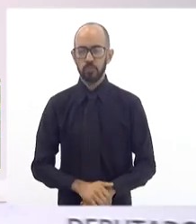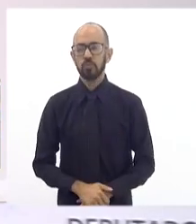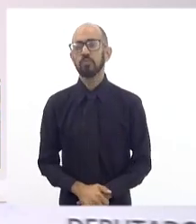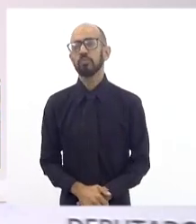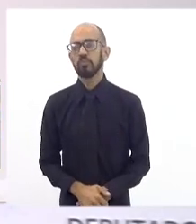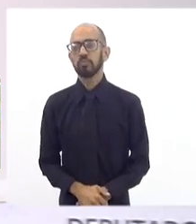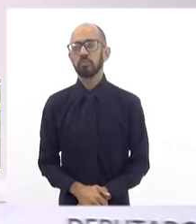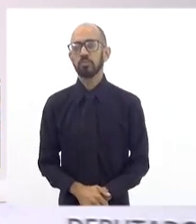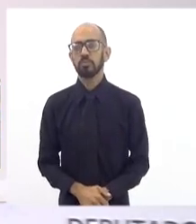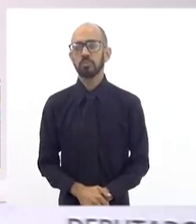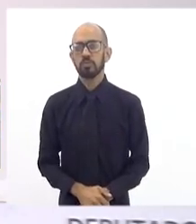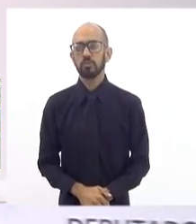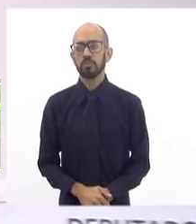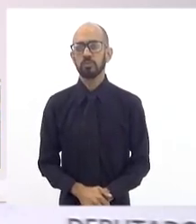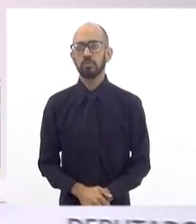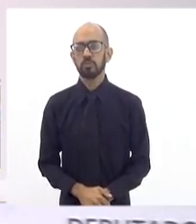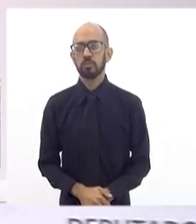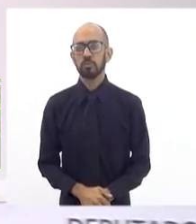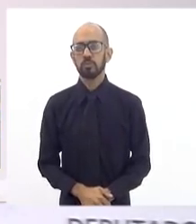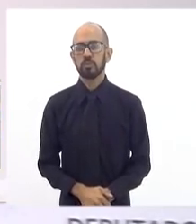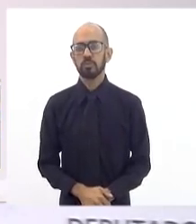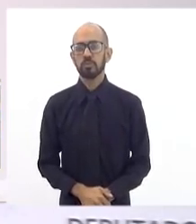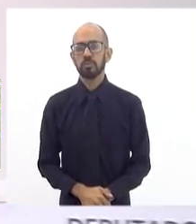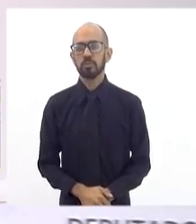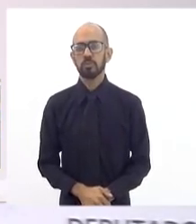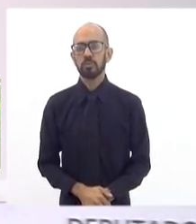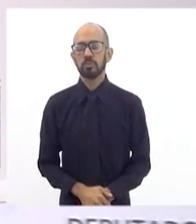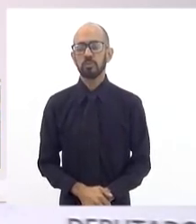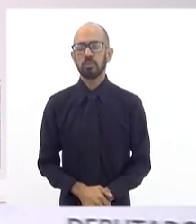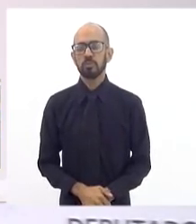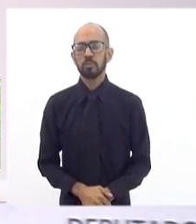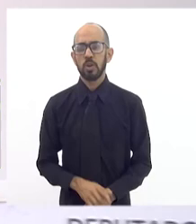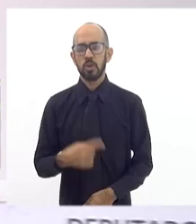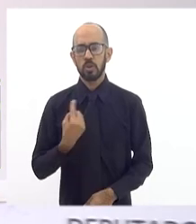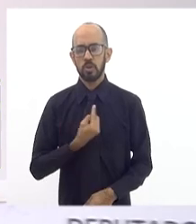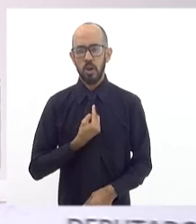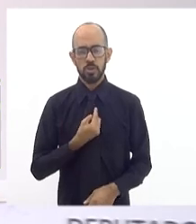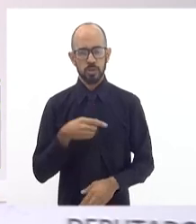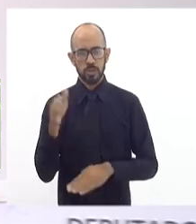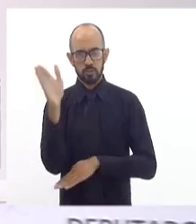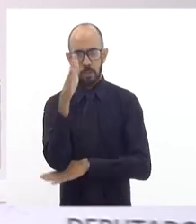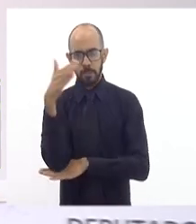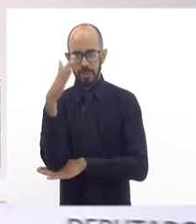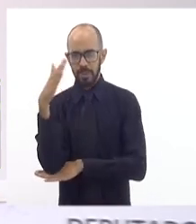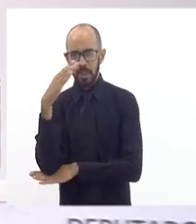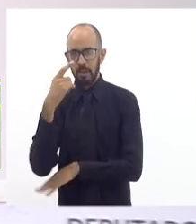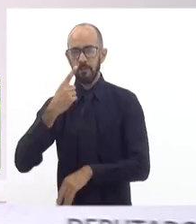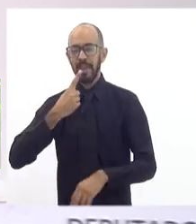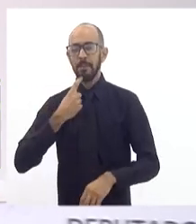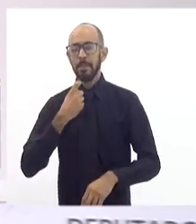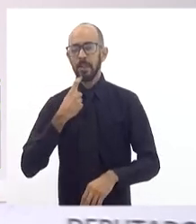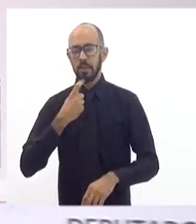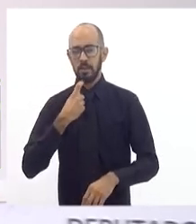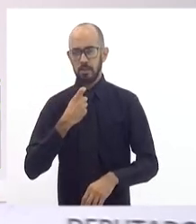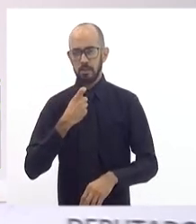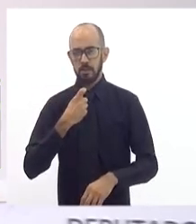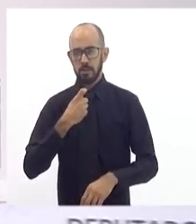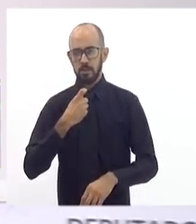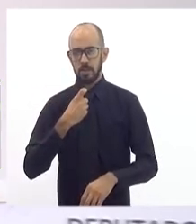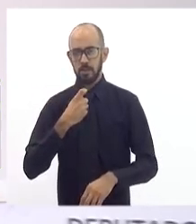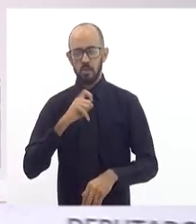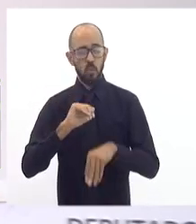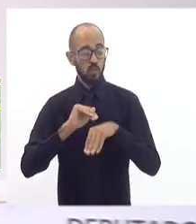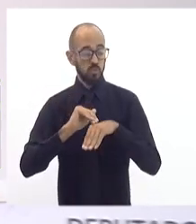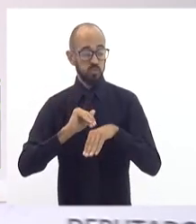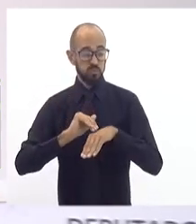o Jesiel que nós estávamos em bandeira vermelha com um